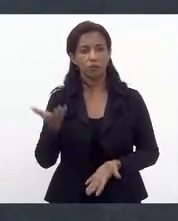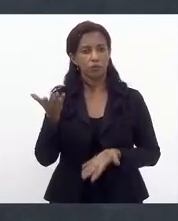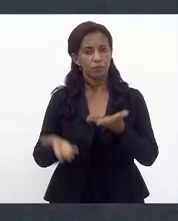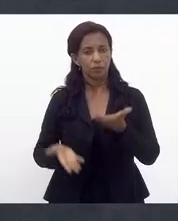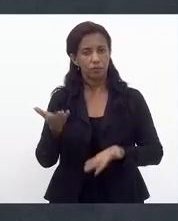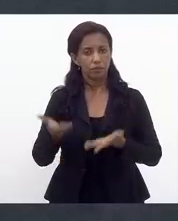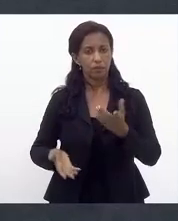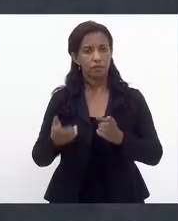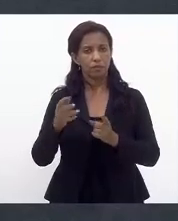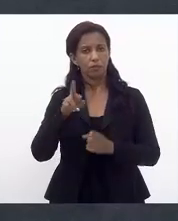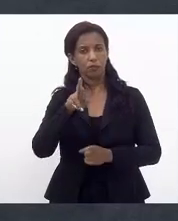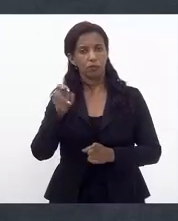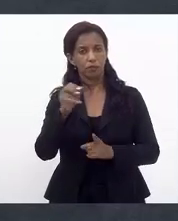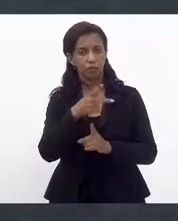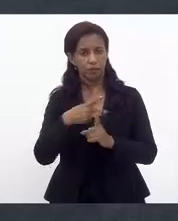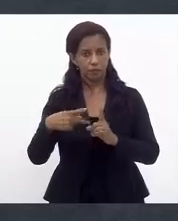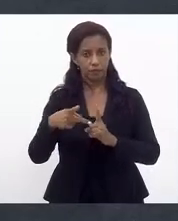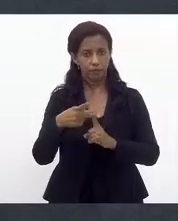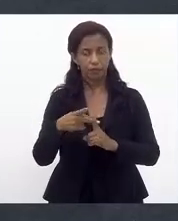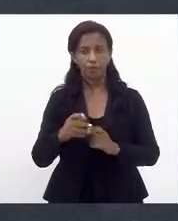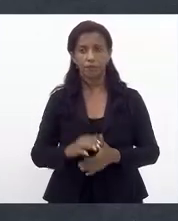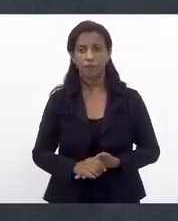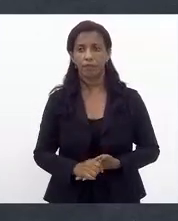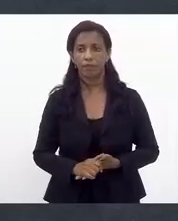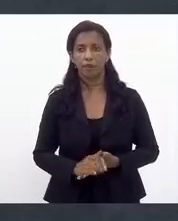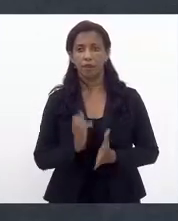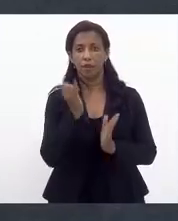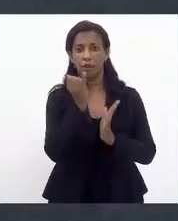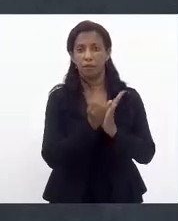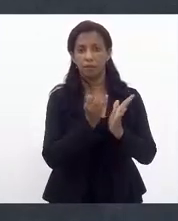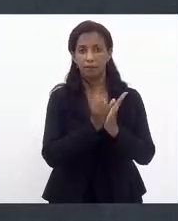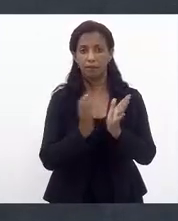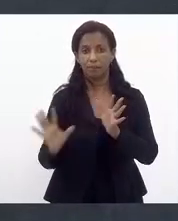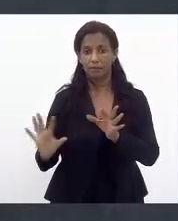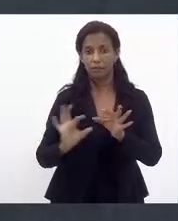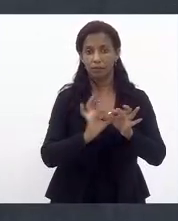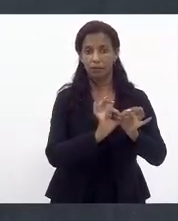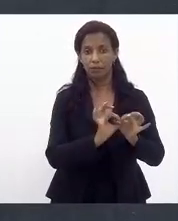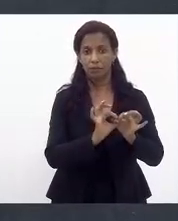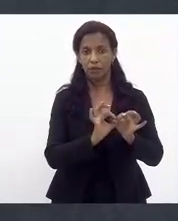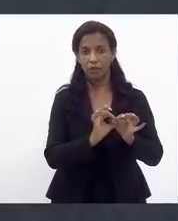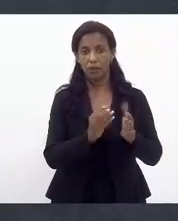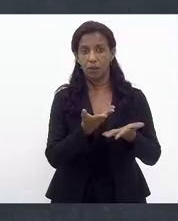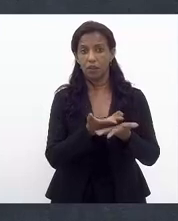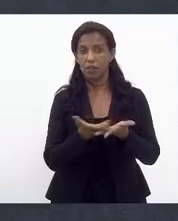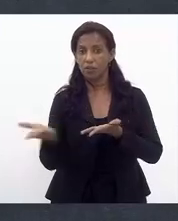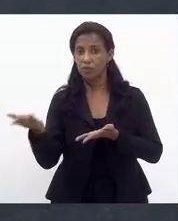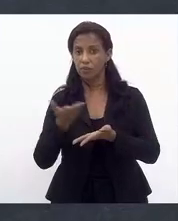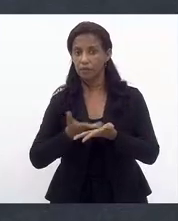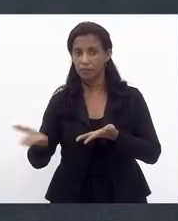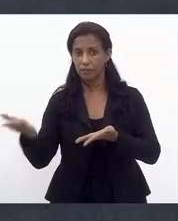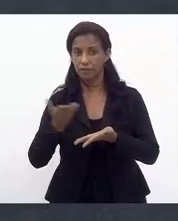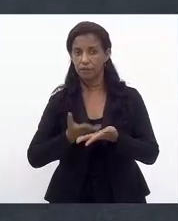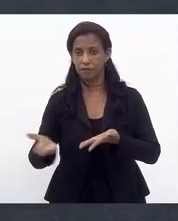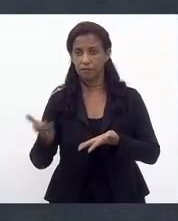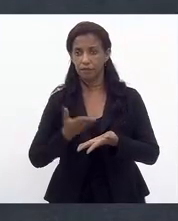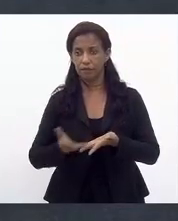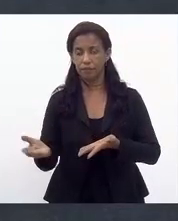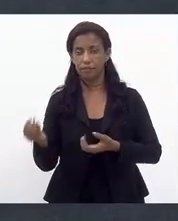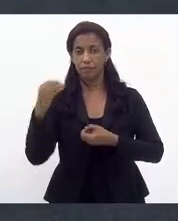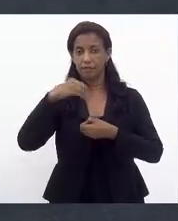desequilíbrios no rio previdência é que receita de um colados ao Rio previdência deixam de ser repassados e